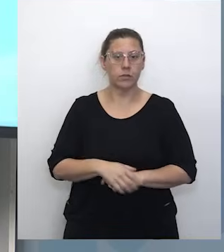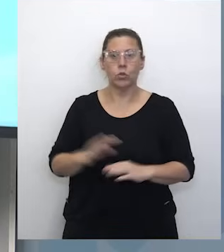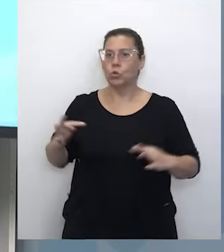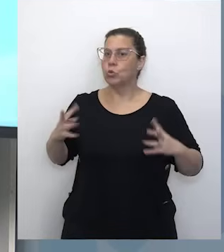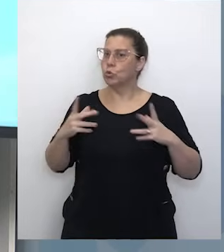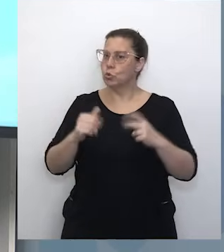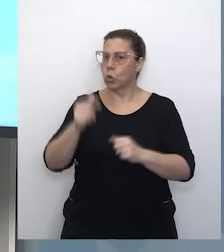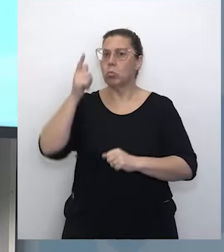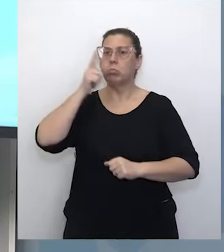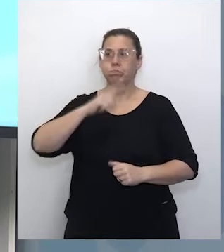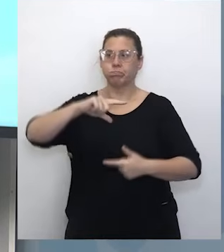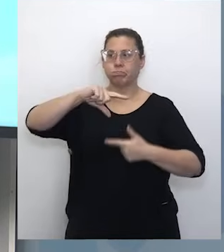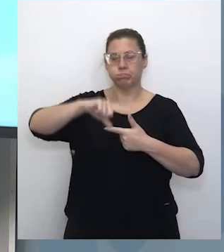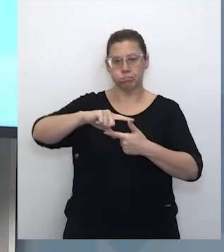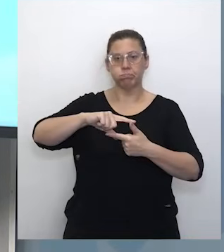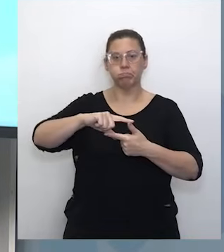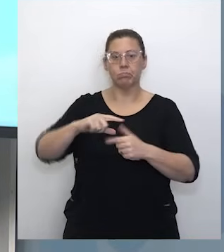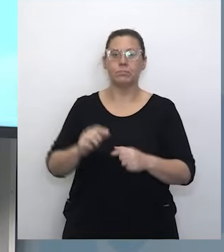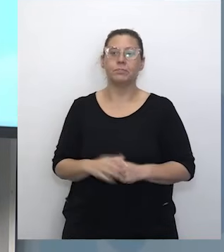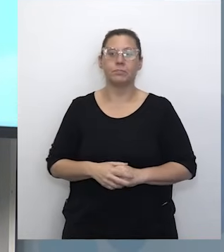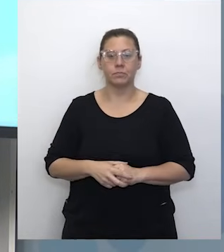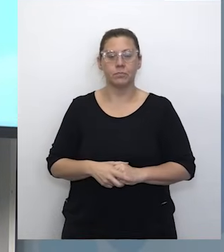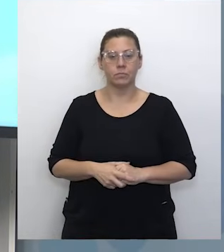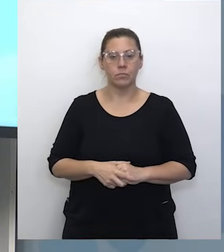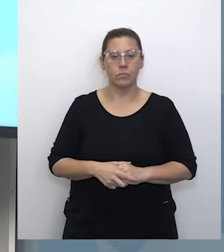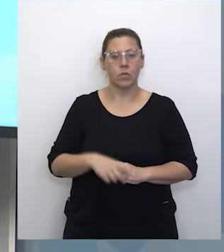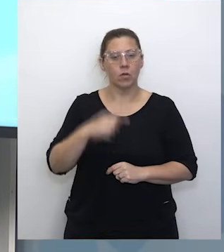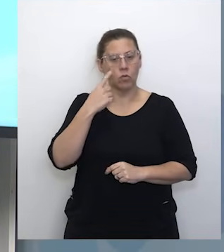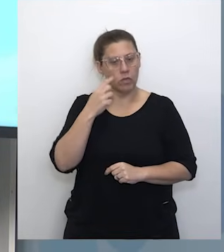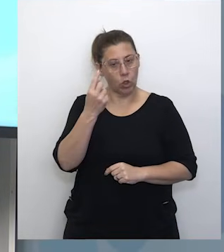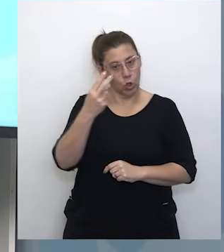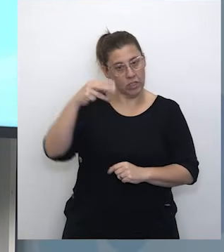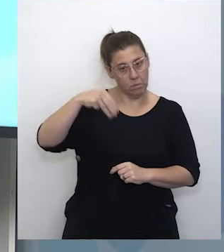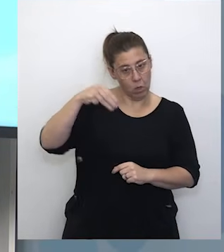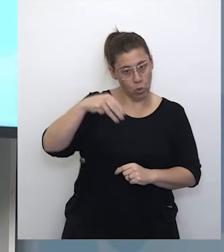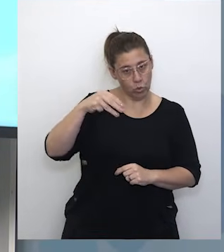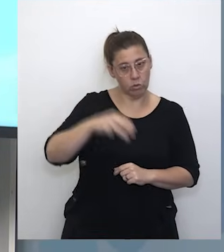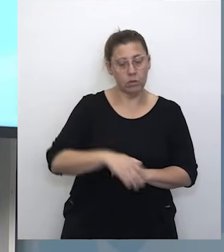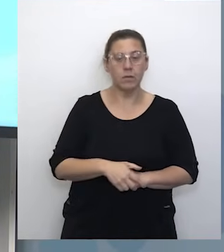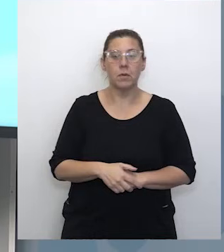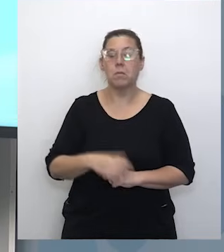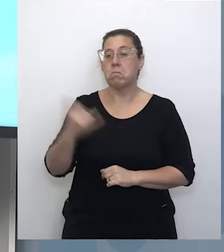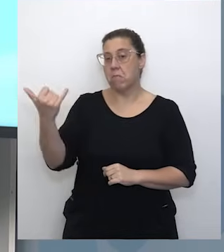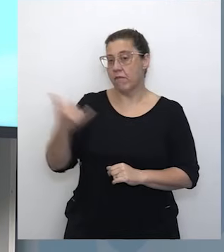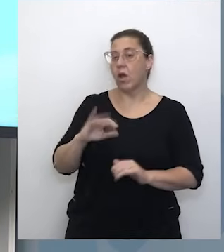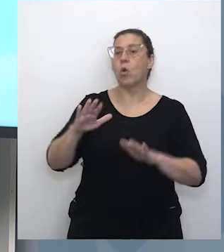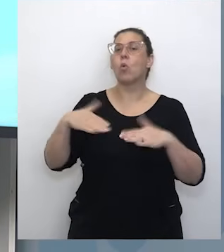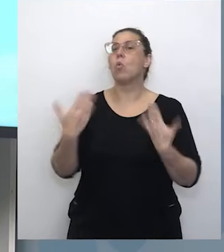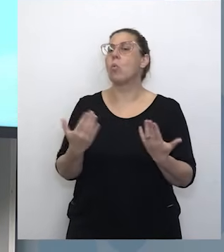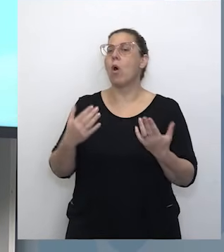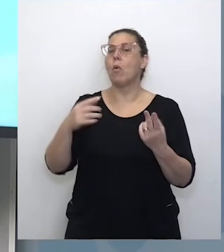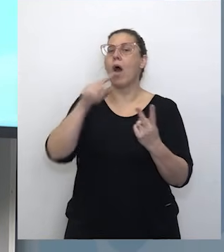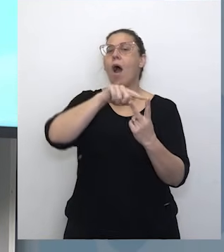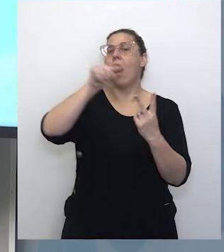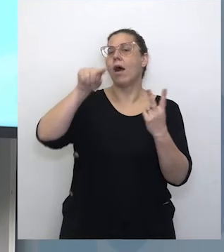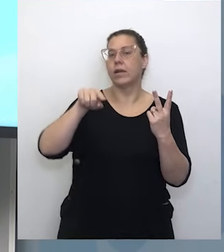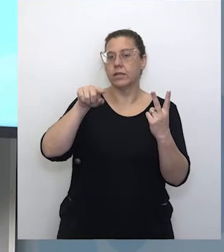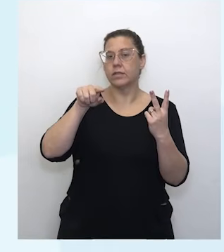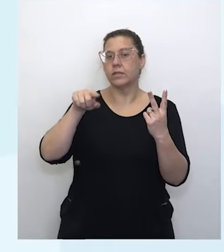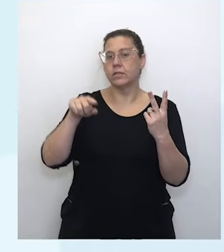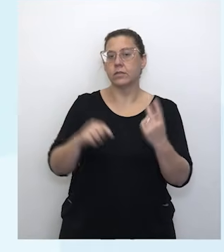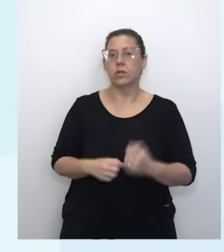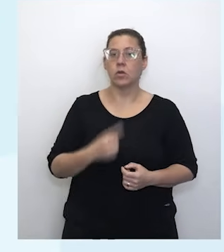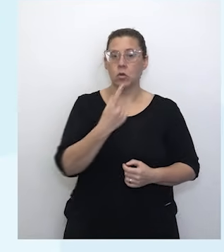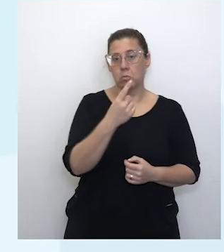todo mundo que for quadrado sai da raiz, tá certo? Então, vocês vão ter 2 minutos para dizer para a gente qual é a raiz quadrada de 1